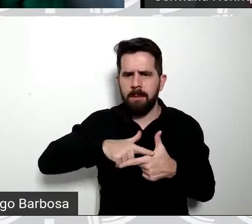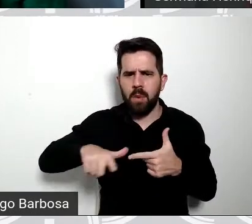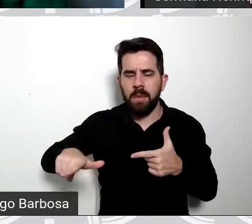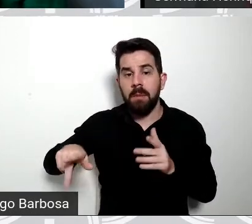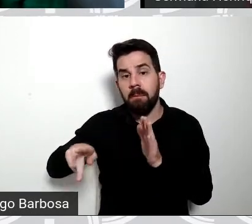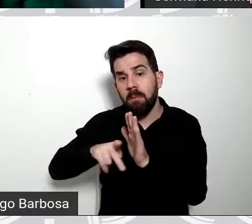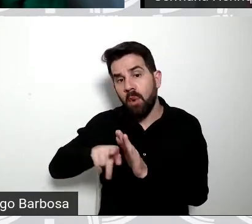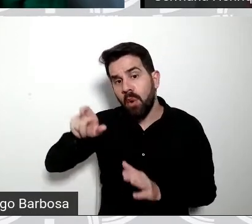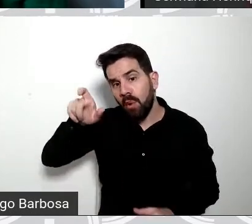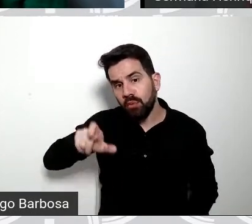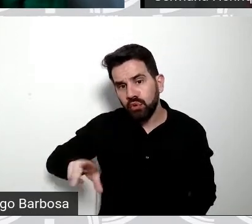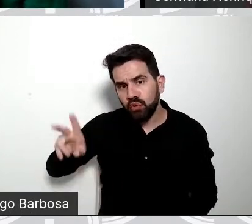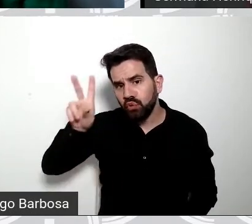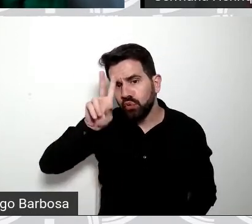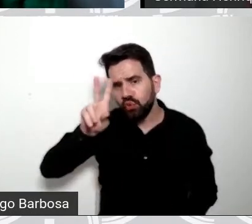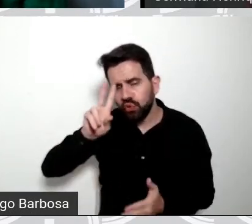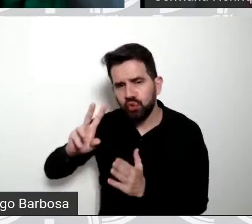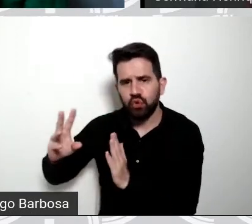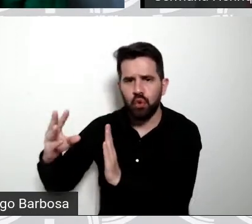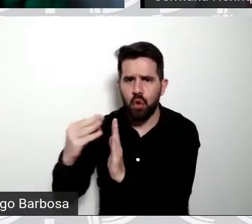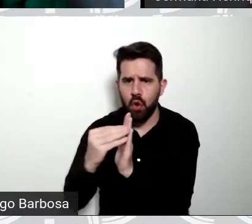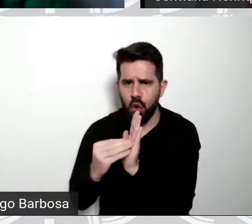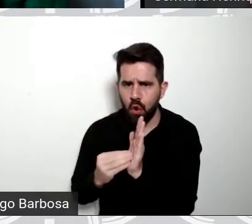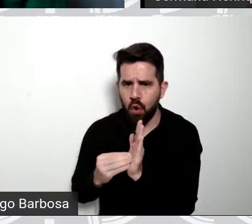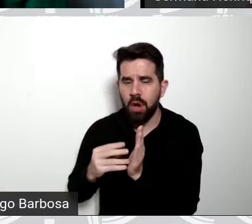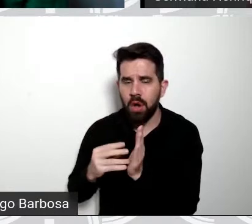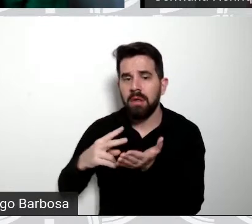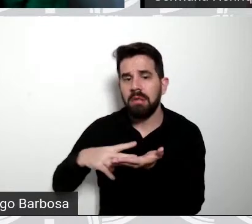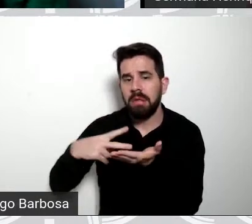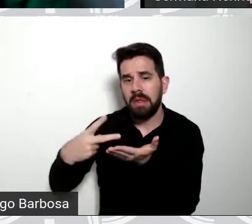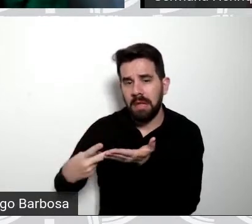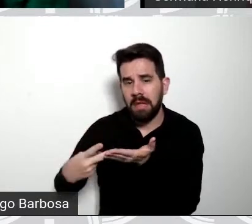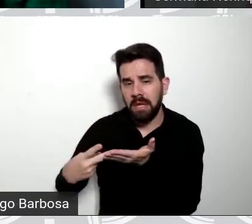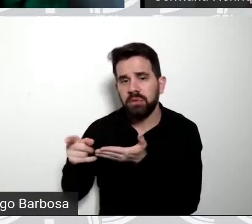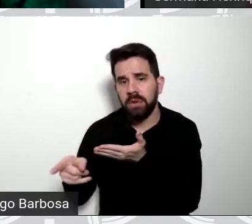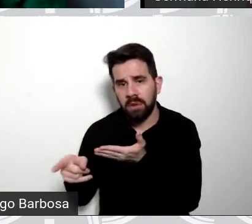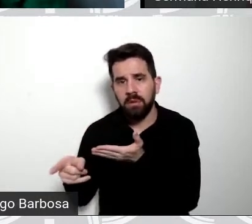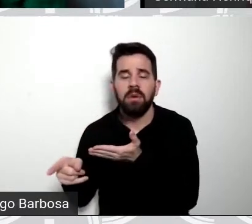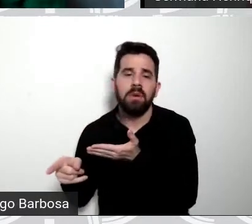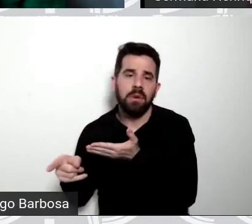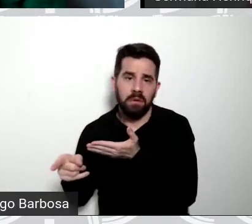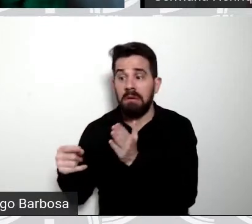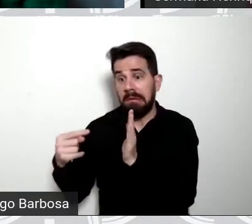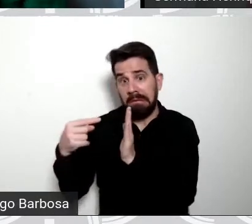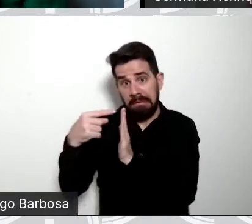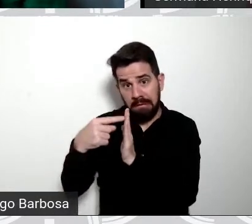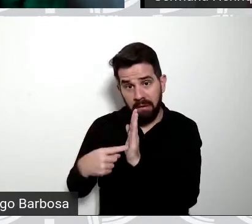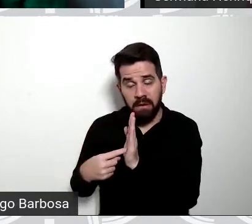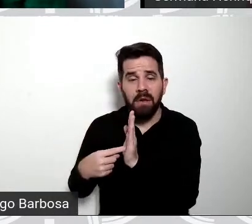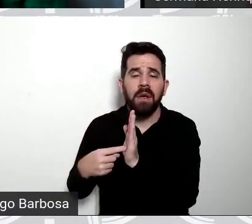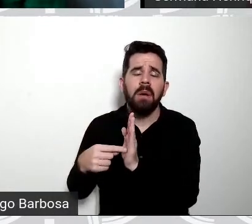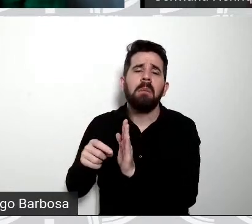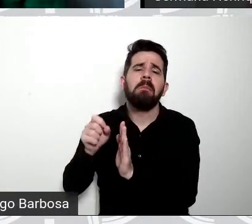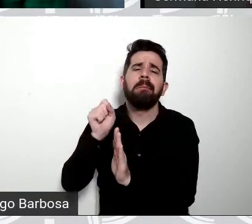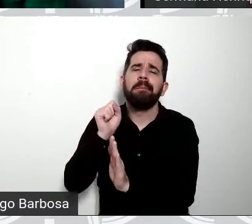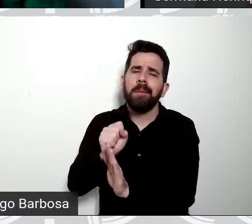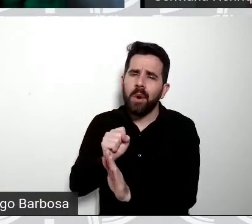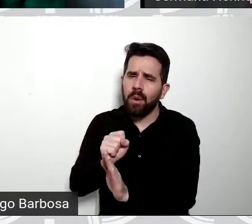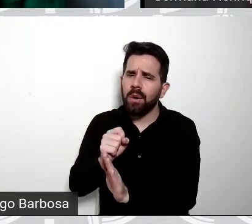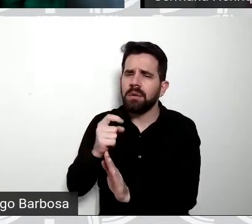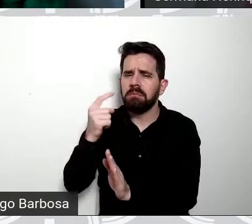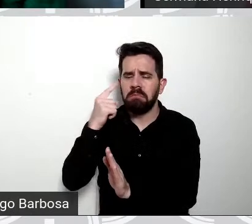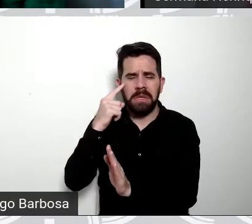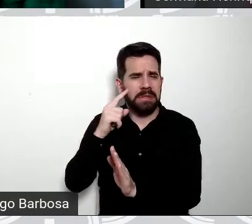seriam características inerentes ao objeto estudado, a tradução, em compensação, forçar uma verdade